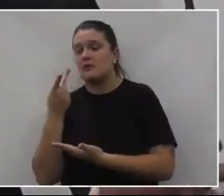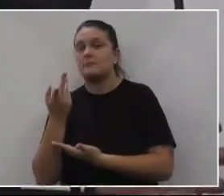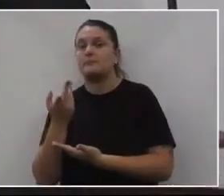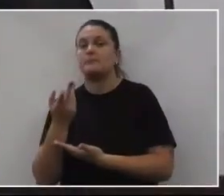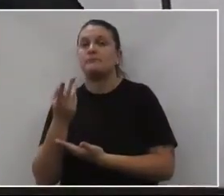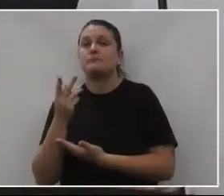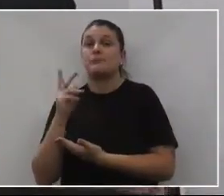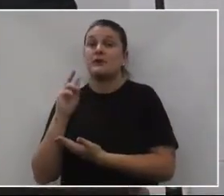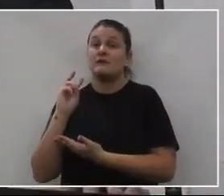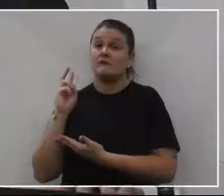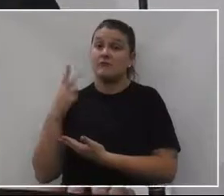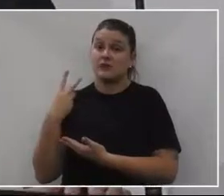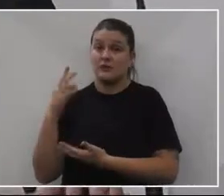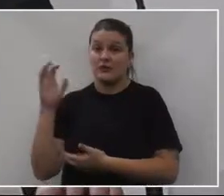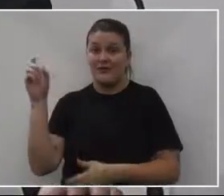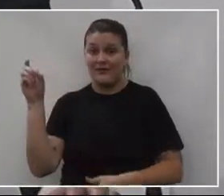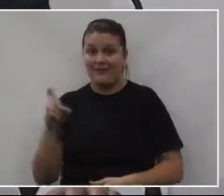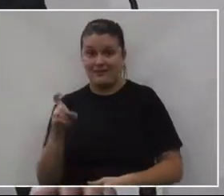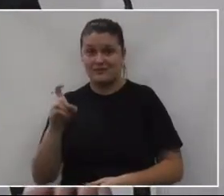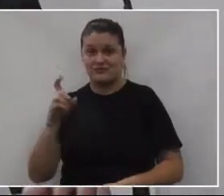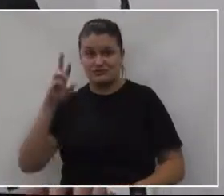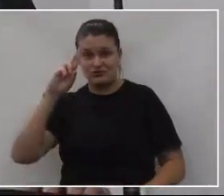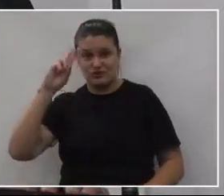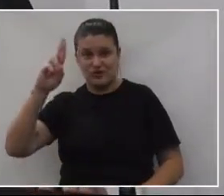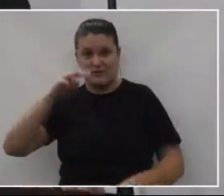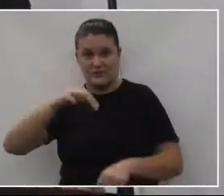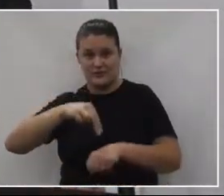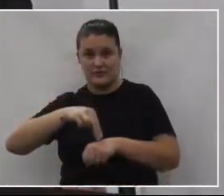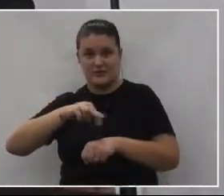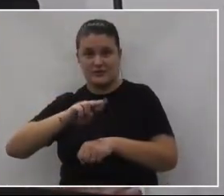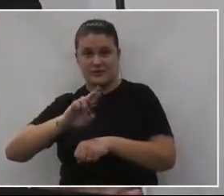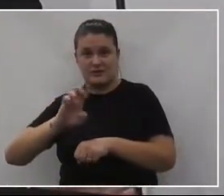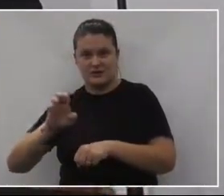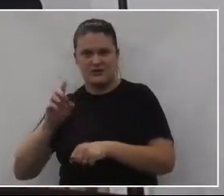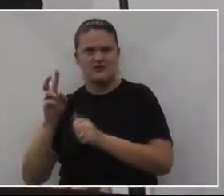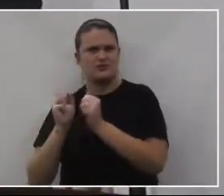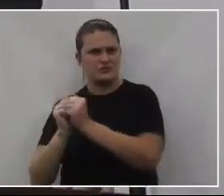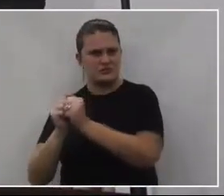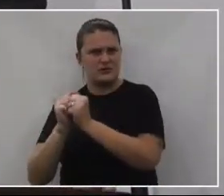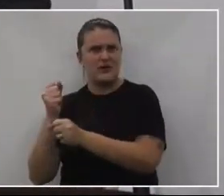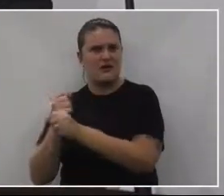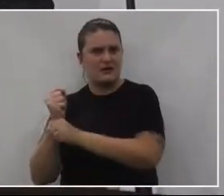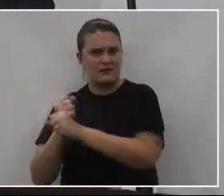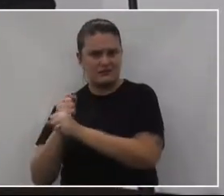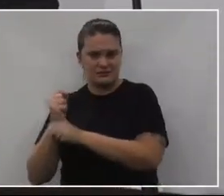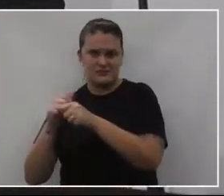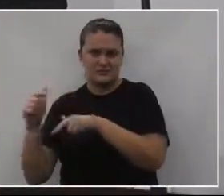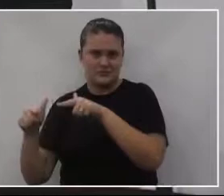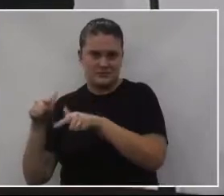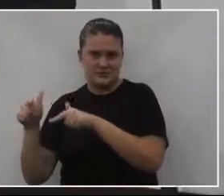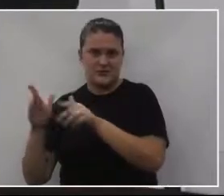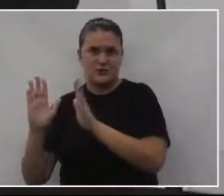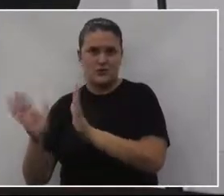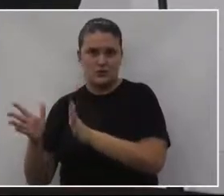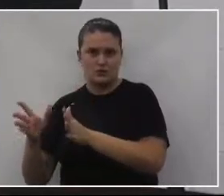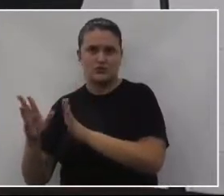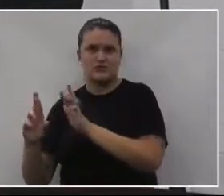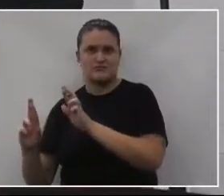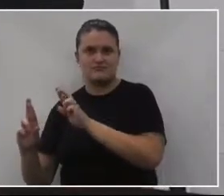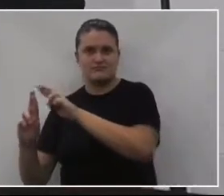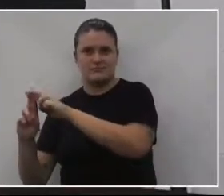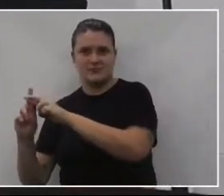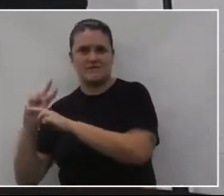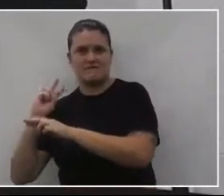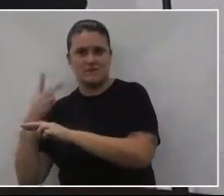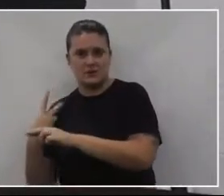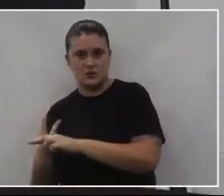O vereador, como ex-chefe do núcleo, como nosso parceiro por muitos anos já, via núcleo, hoje como representante dessa Casa de